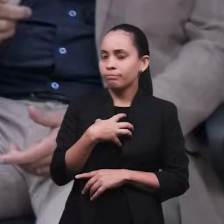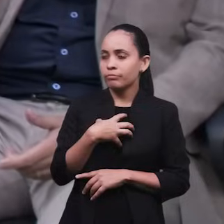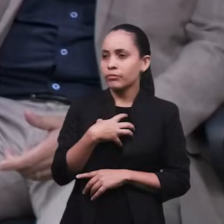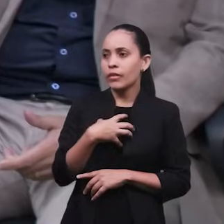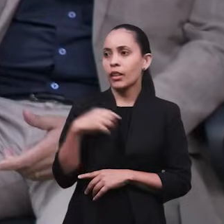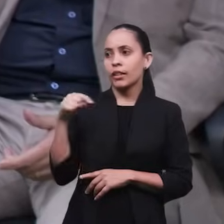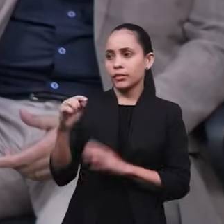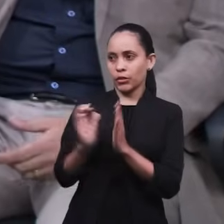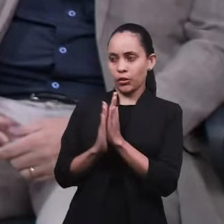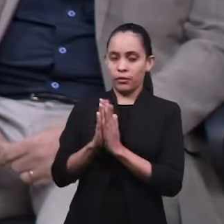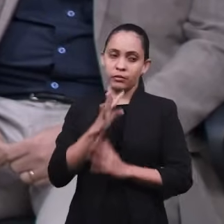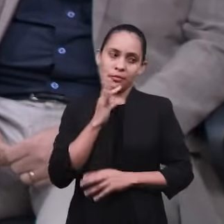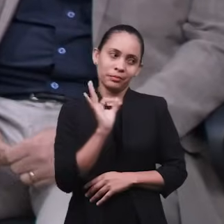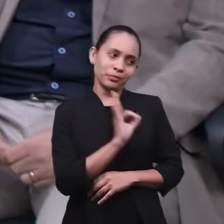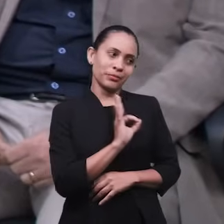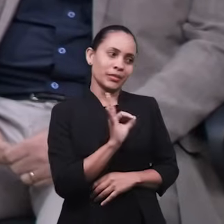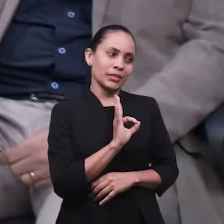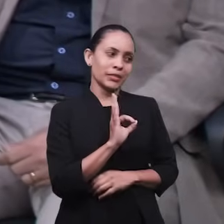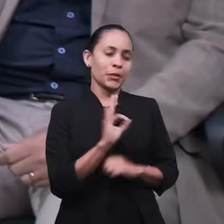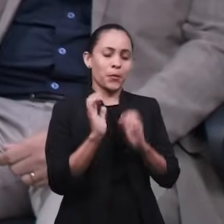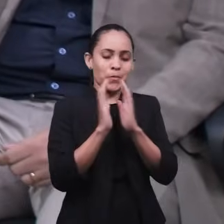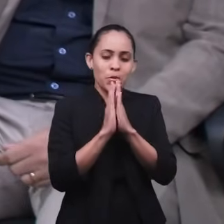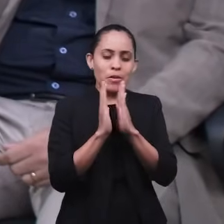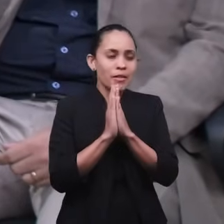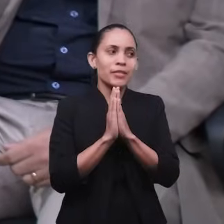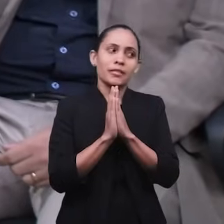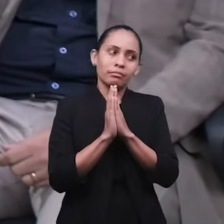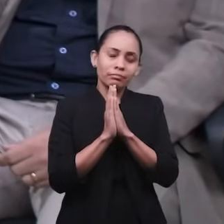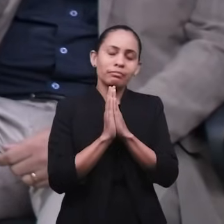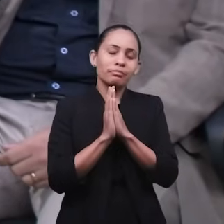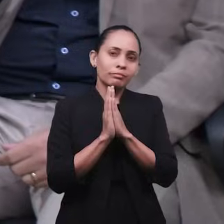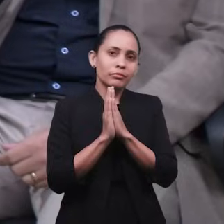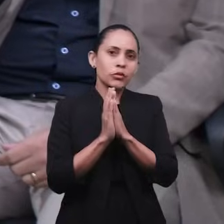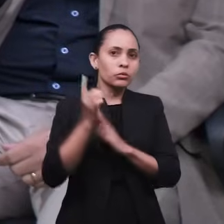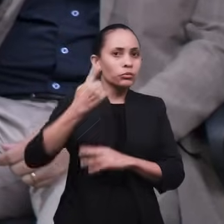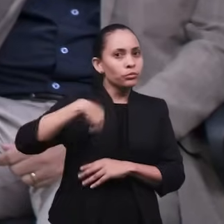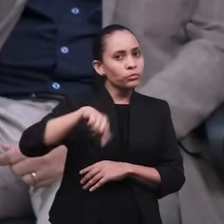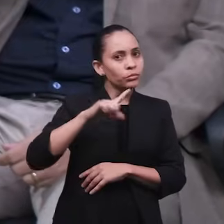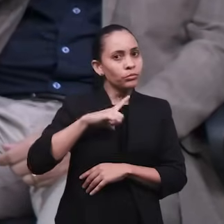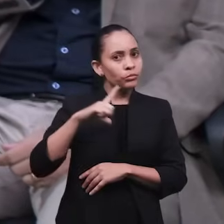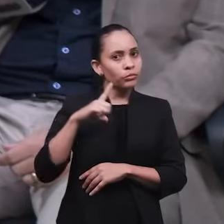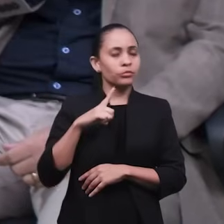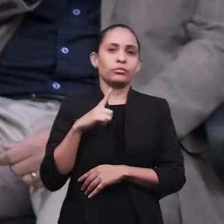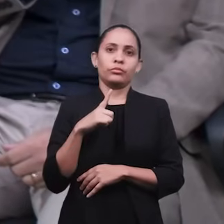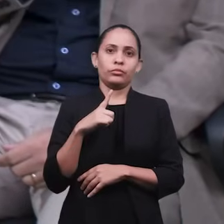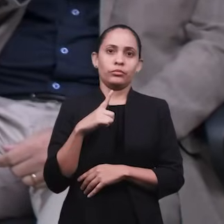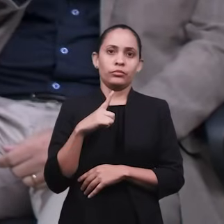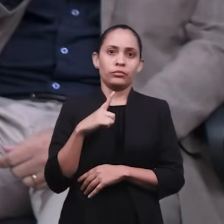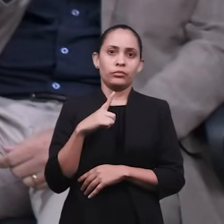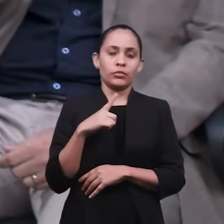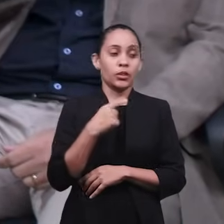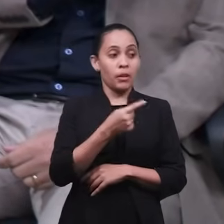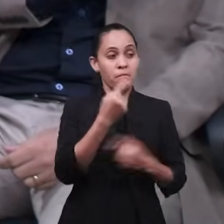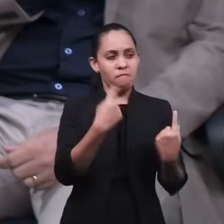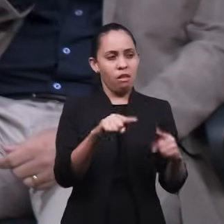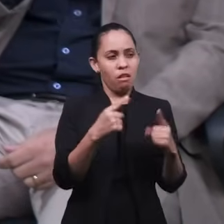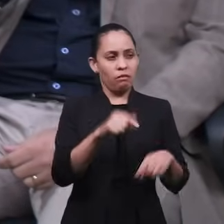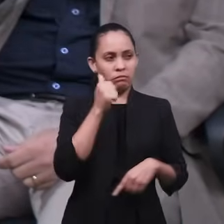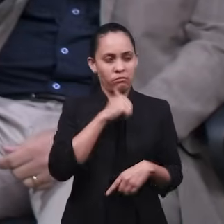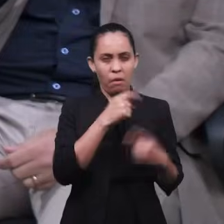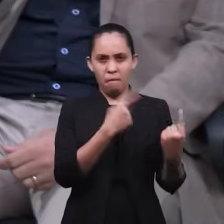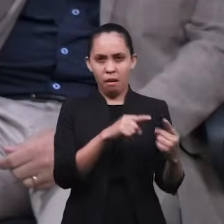E aí o irmão disse, esse louvor você não sabe, mas ele é fruto de uma oração de quando você estava no mundo ainda, perseguindo a sua